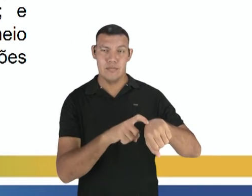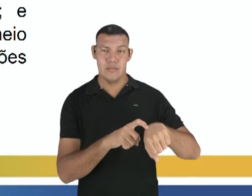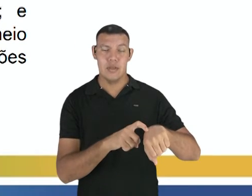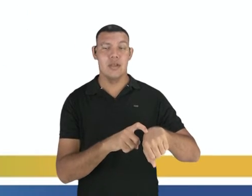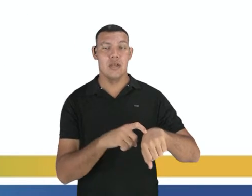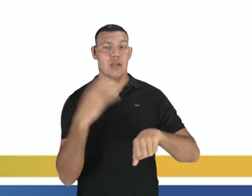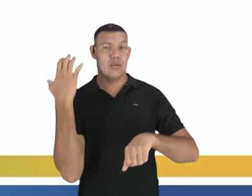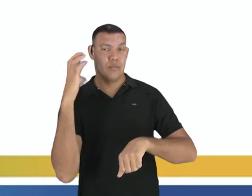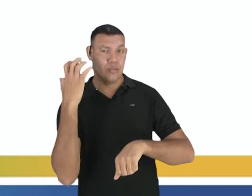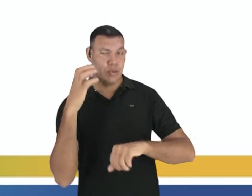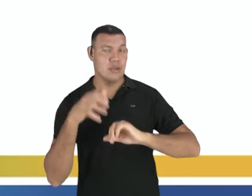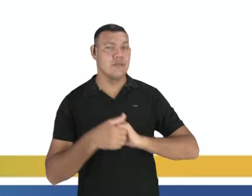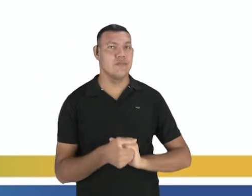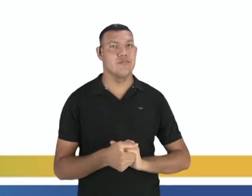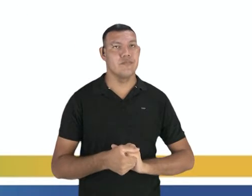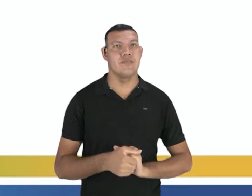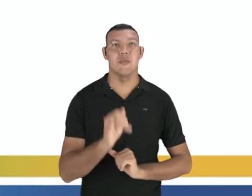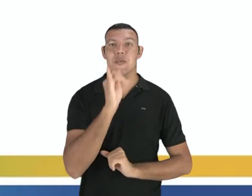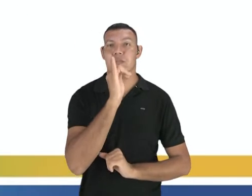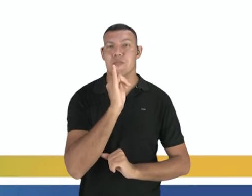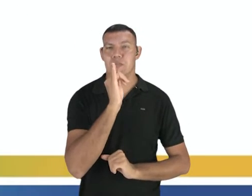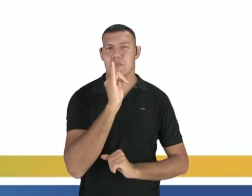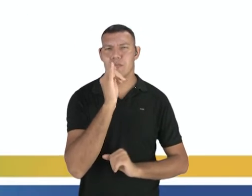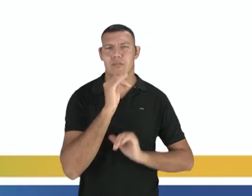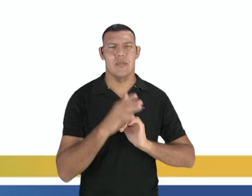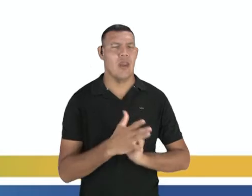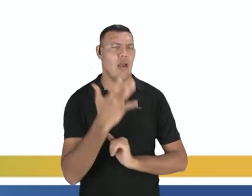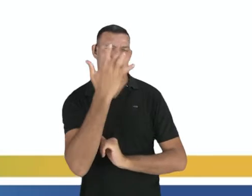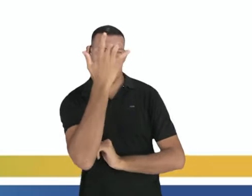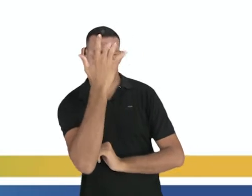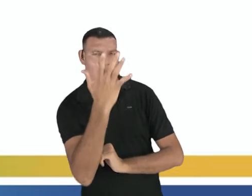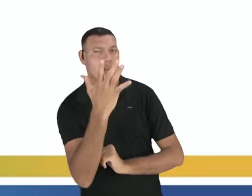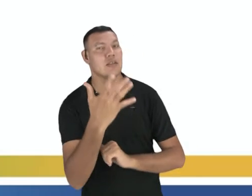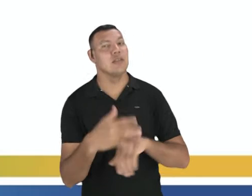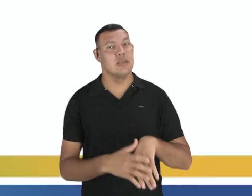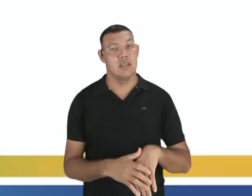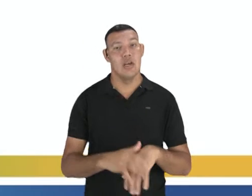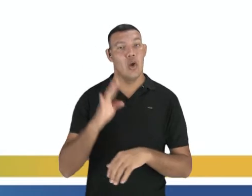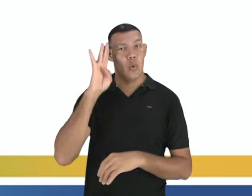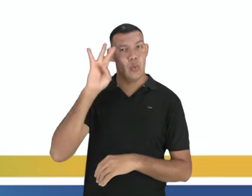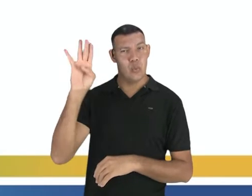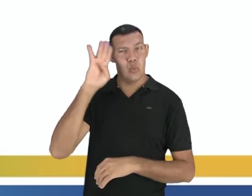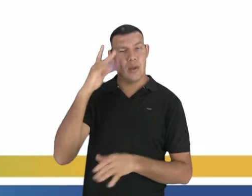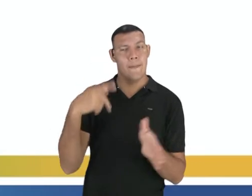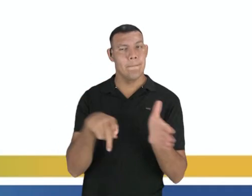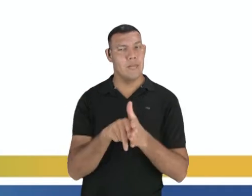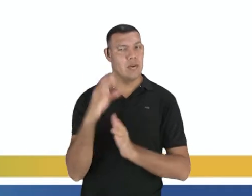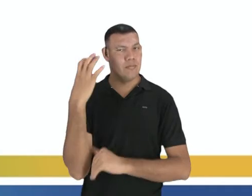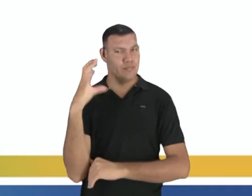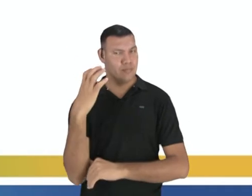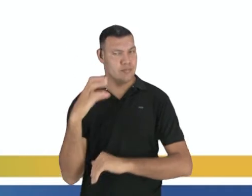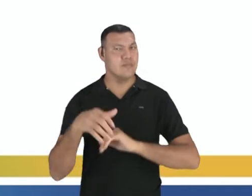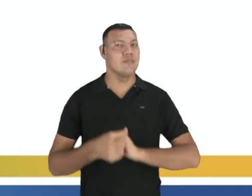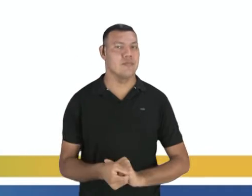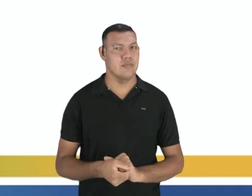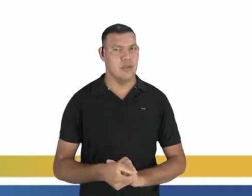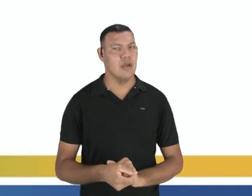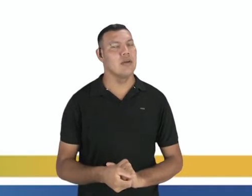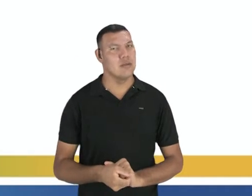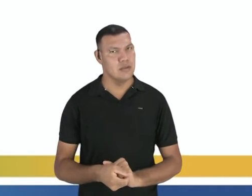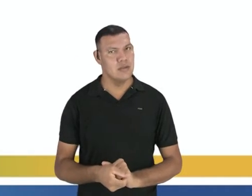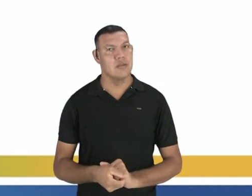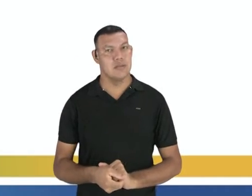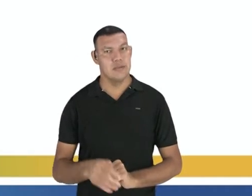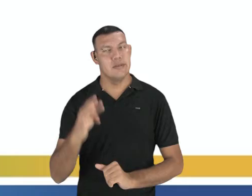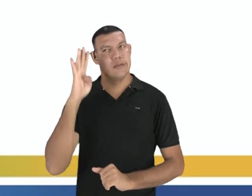entre outros. Bom, um exemplo assim bem fácil e prático da teoria científica, né, ou seja, de ciência,